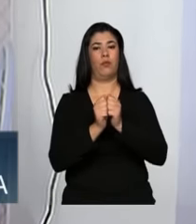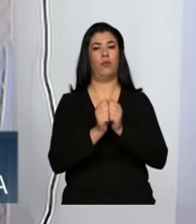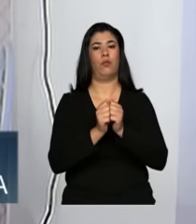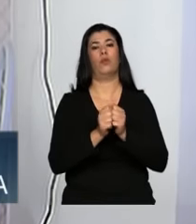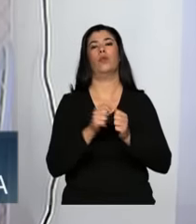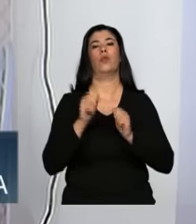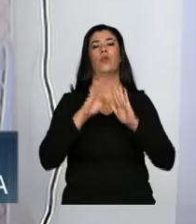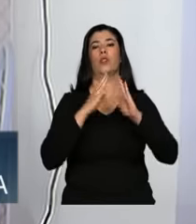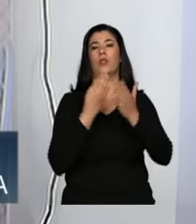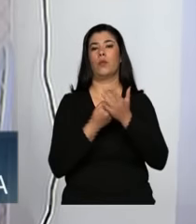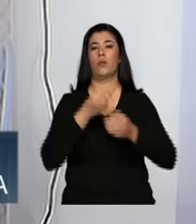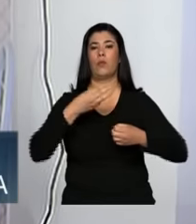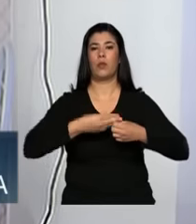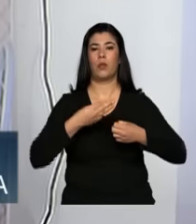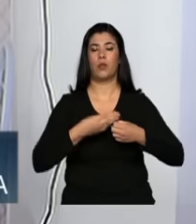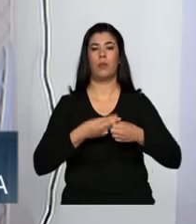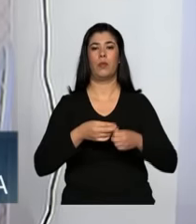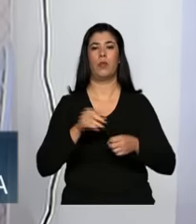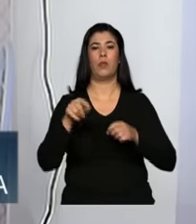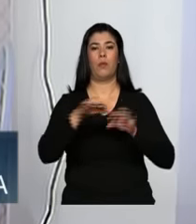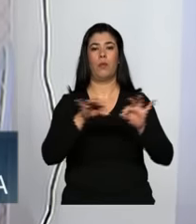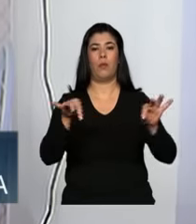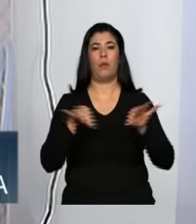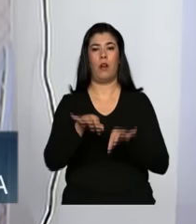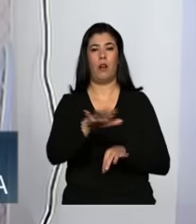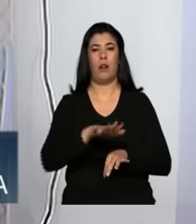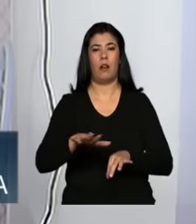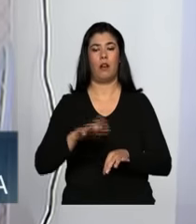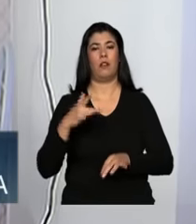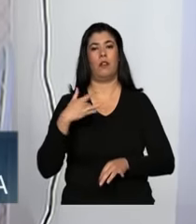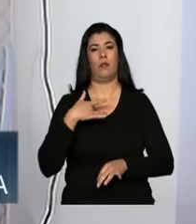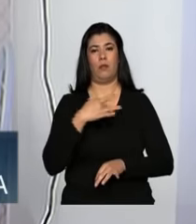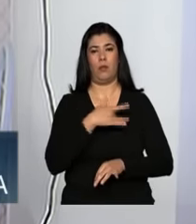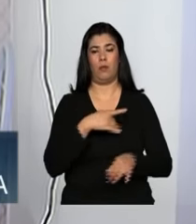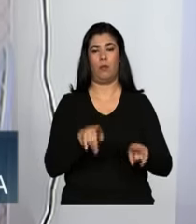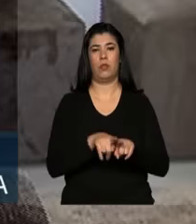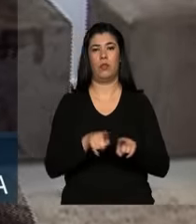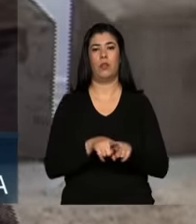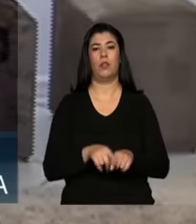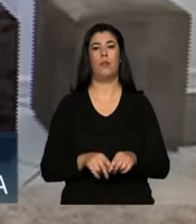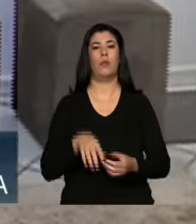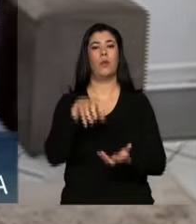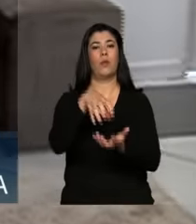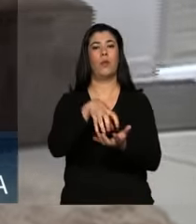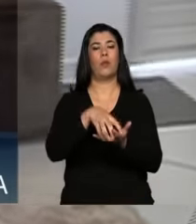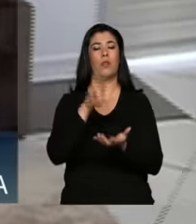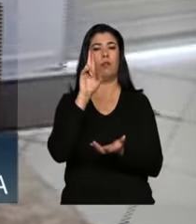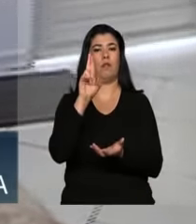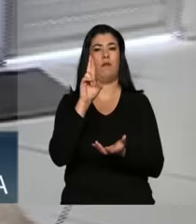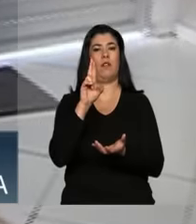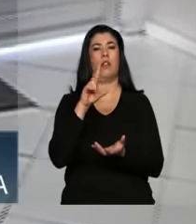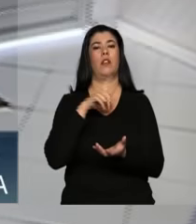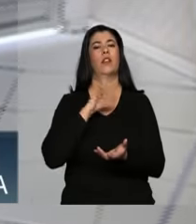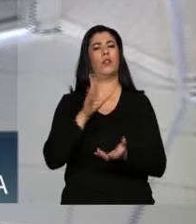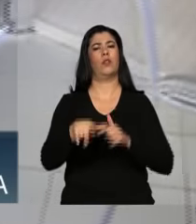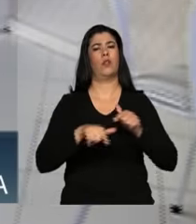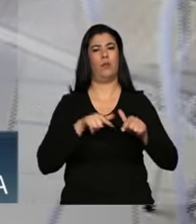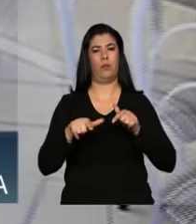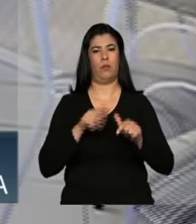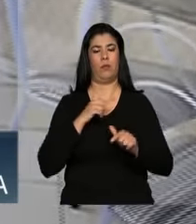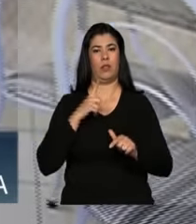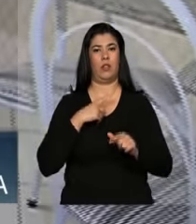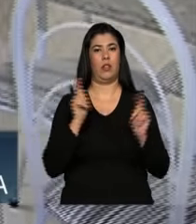municipal, unidade básica de saúde e centro de referência de assistência social já em funcionamento e